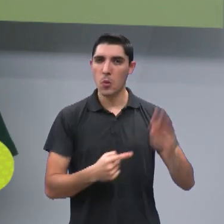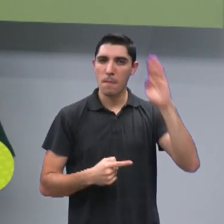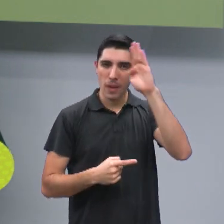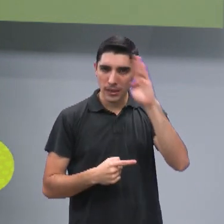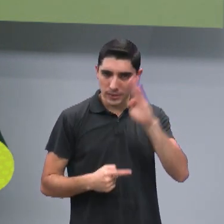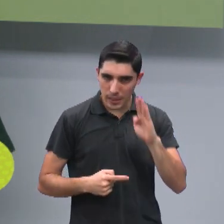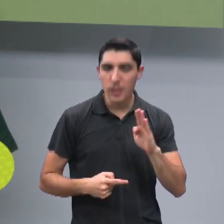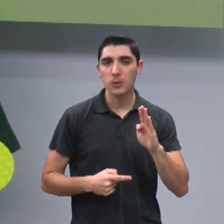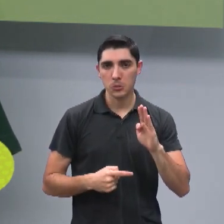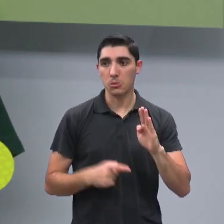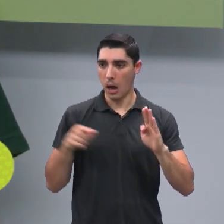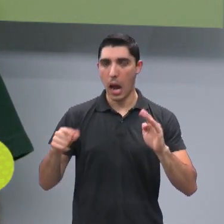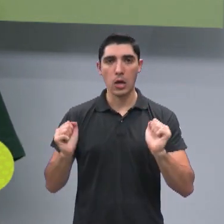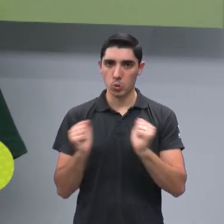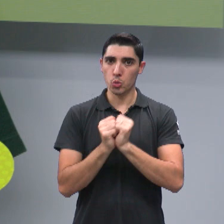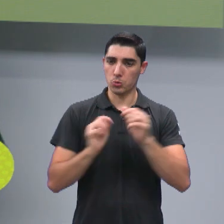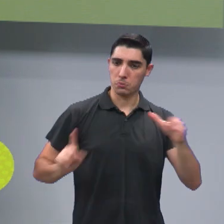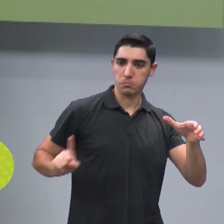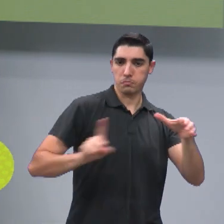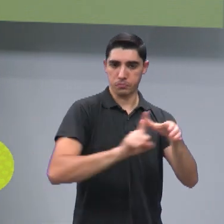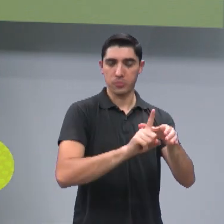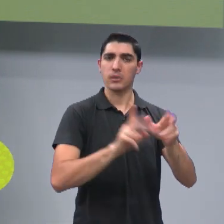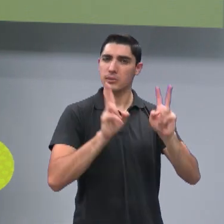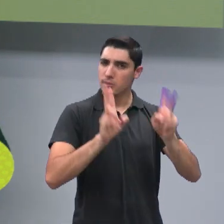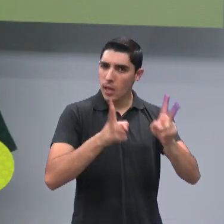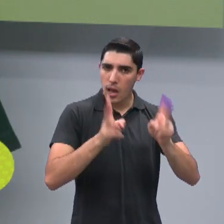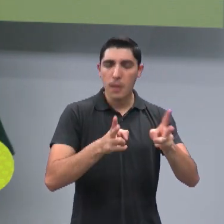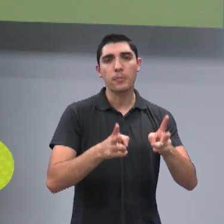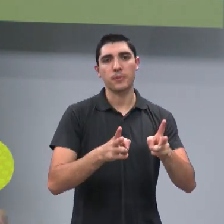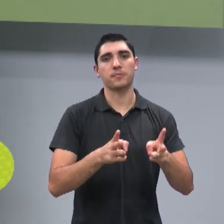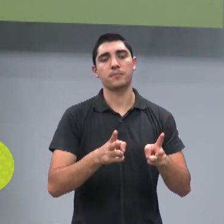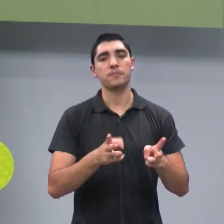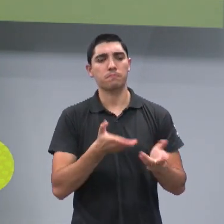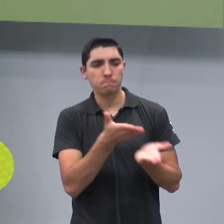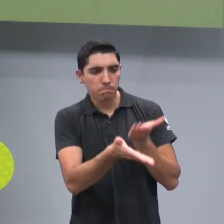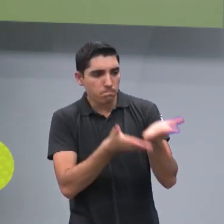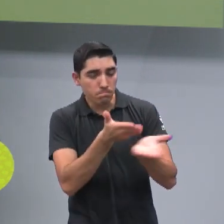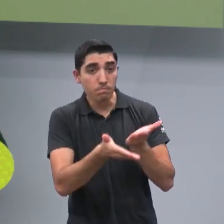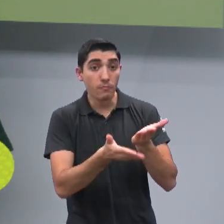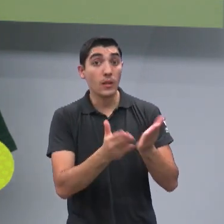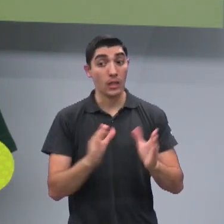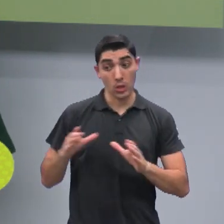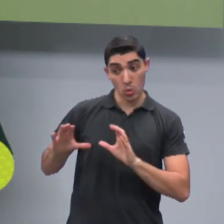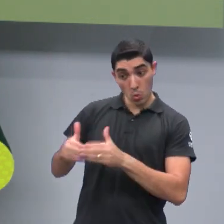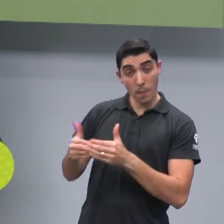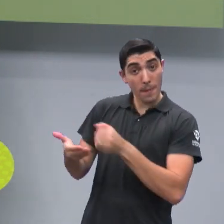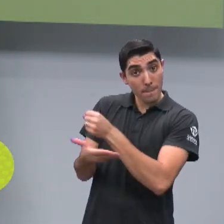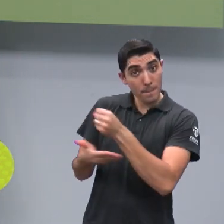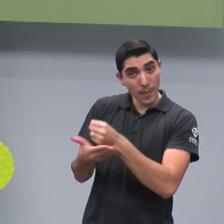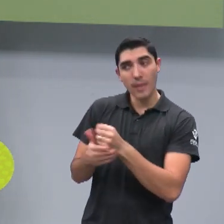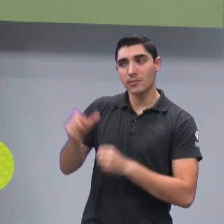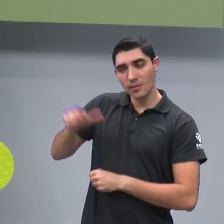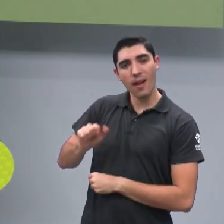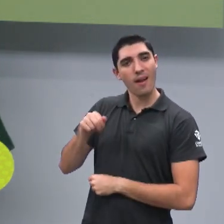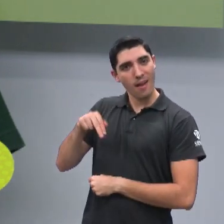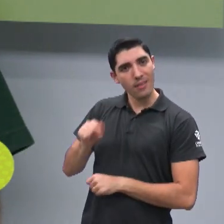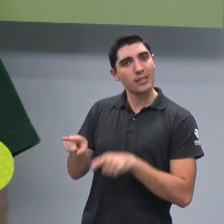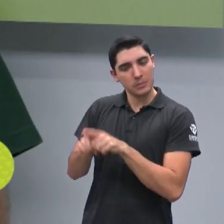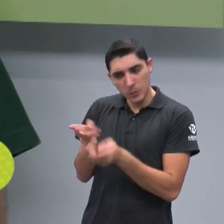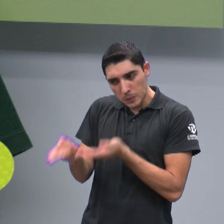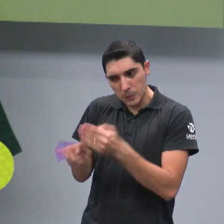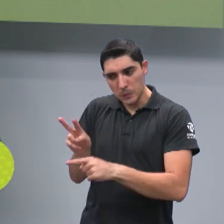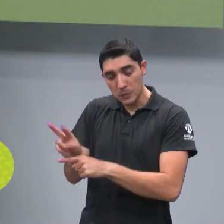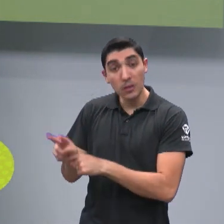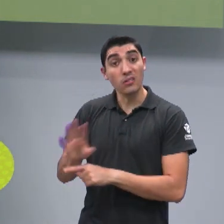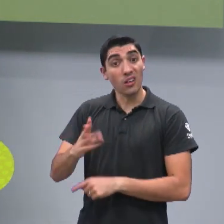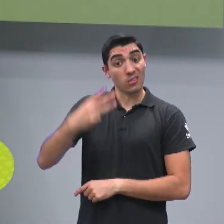Basquete Feminino. A Ana está sempre com as meninas e com a base também ela faz esse trabalho. E a terceira convocação dela para a seleção